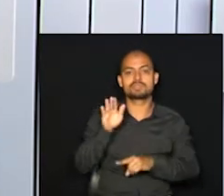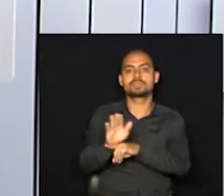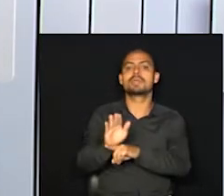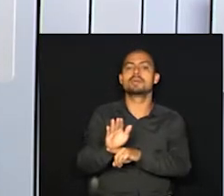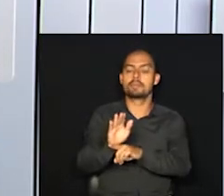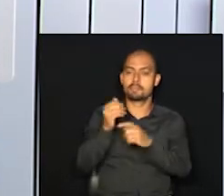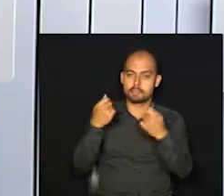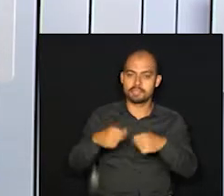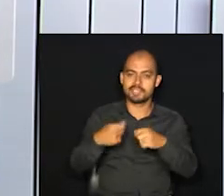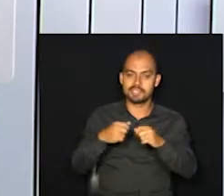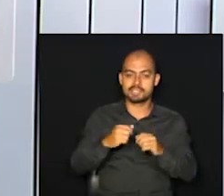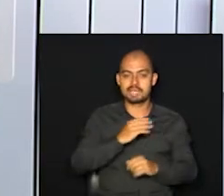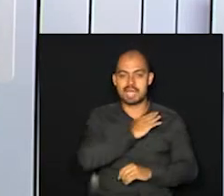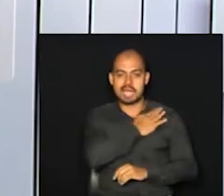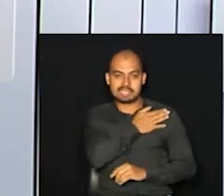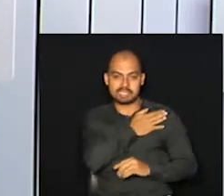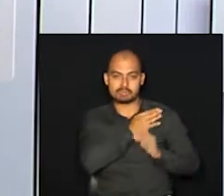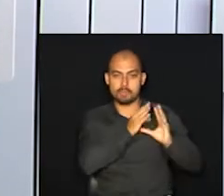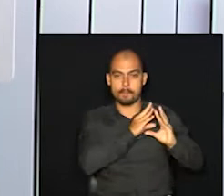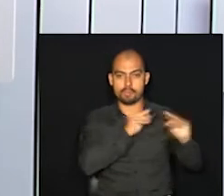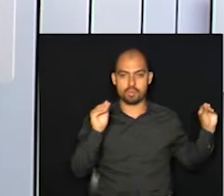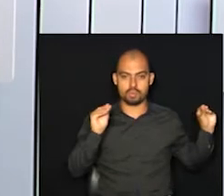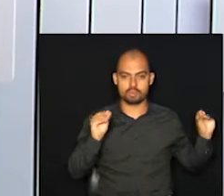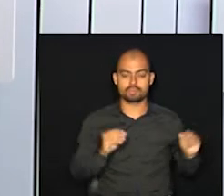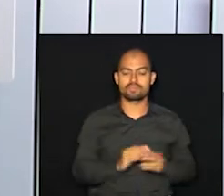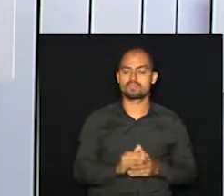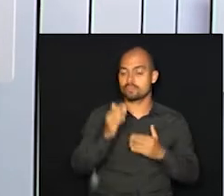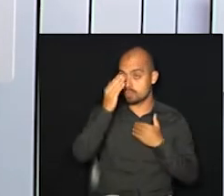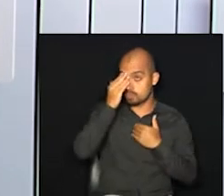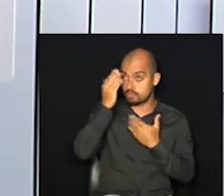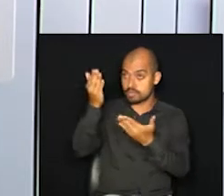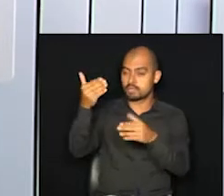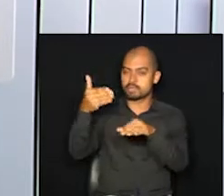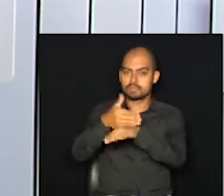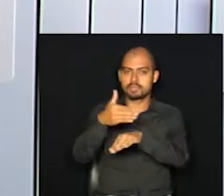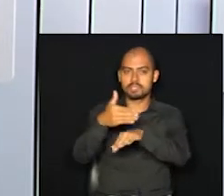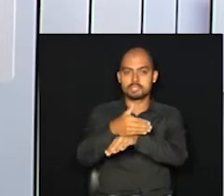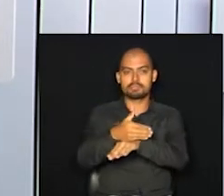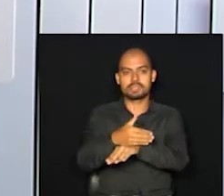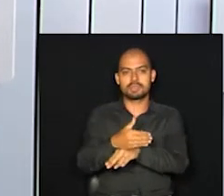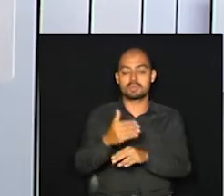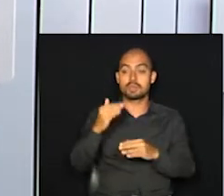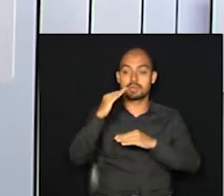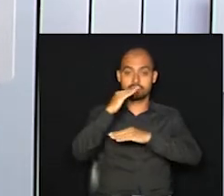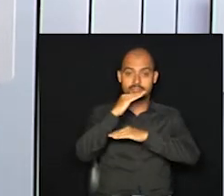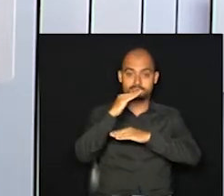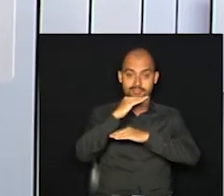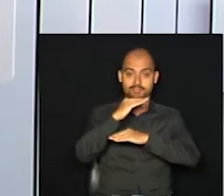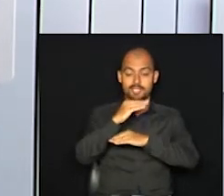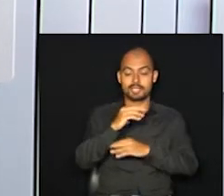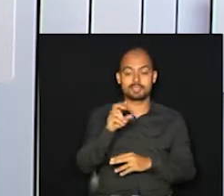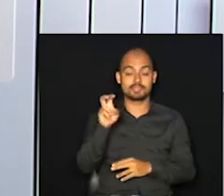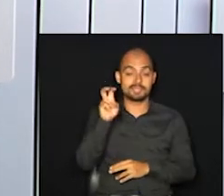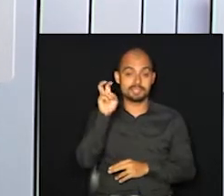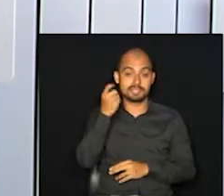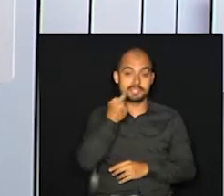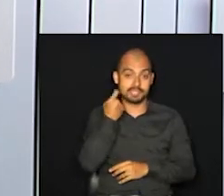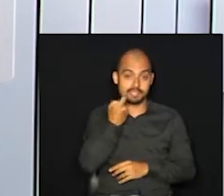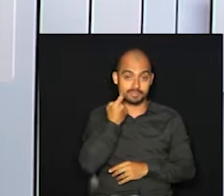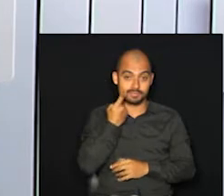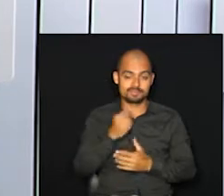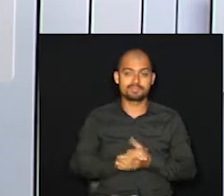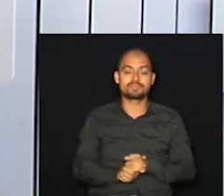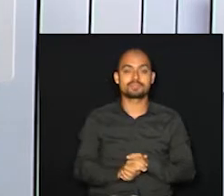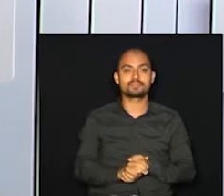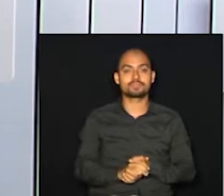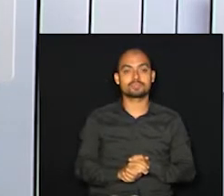a acabar com esse racismo. Muito obrigado, então, Elizabeth, pela participação aqui no Câmara Total nesta sexta-feira. Olha